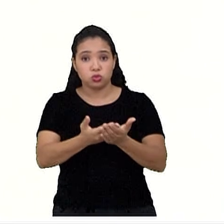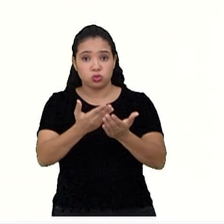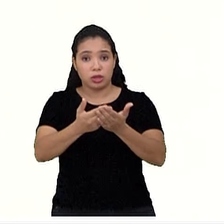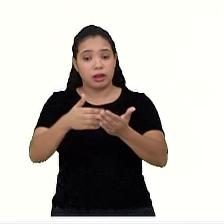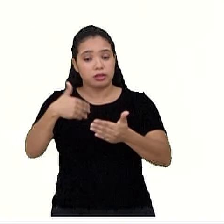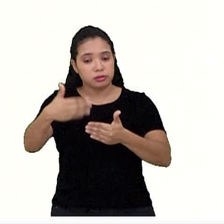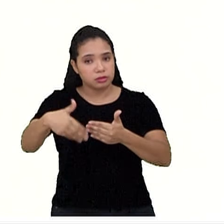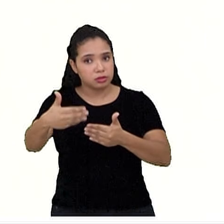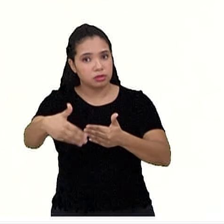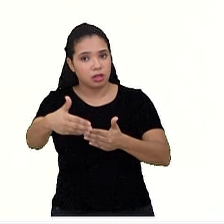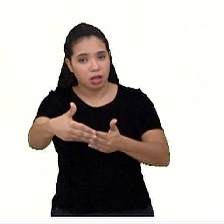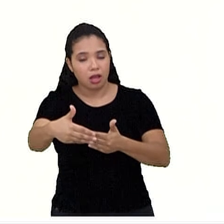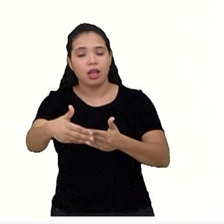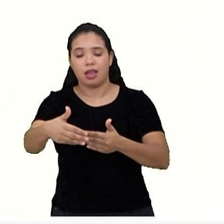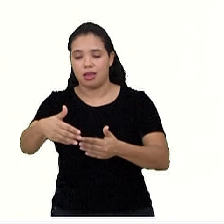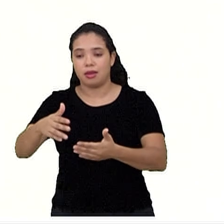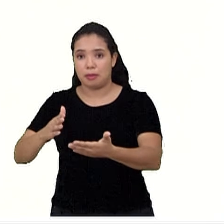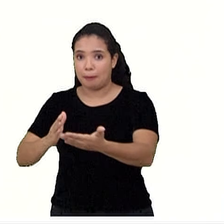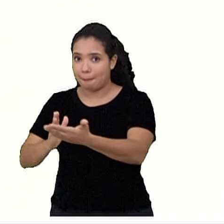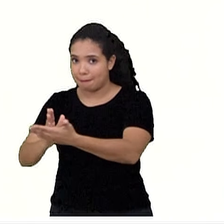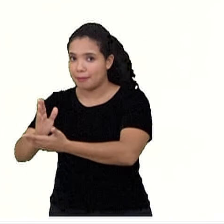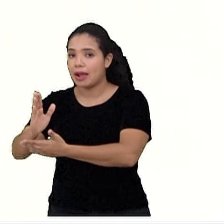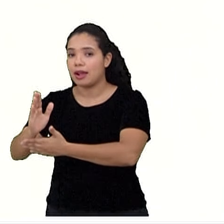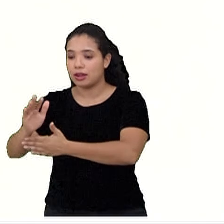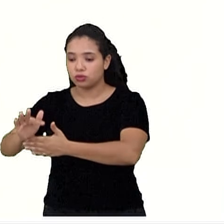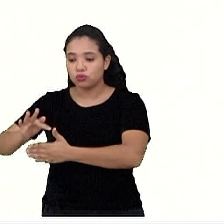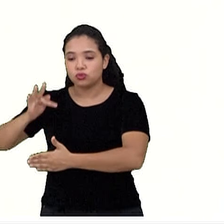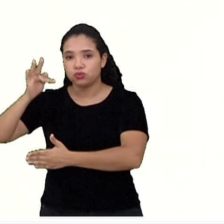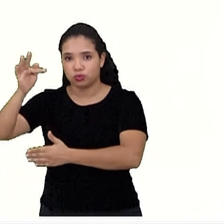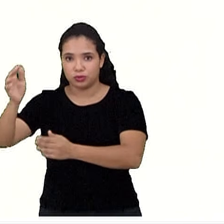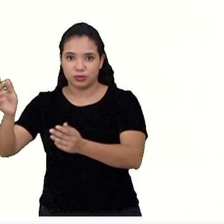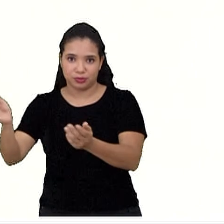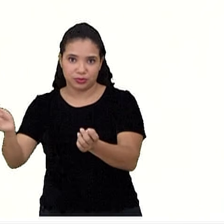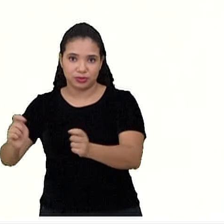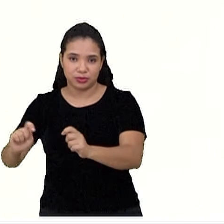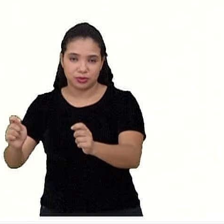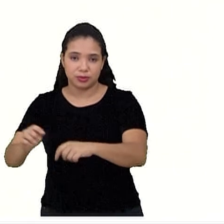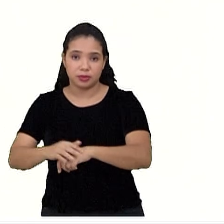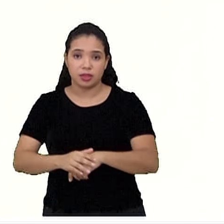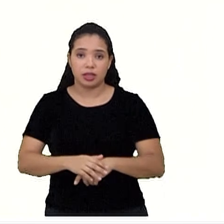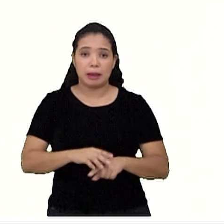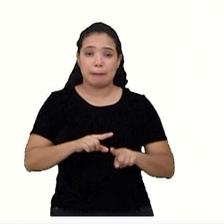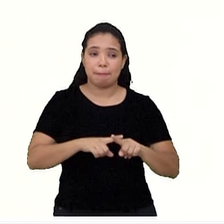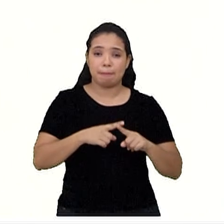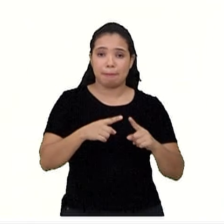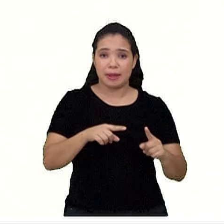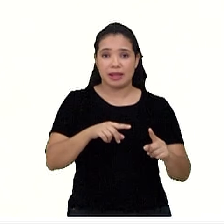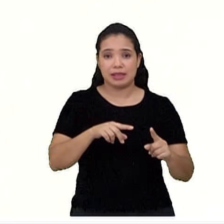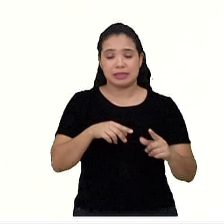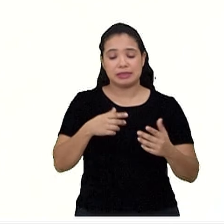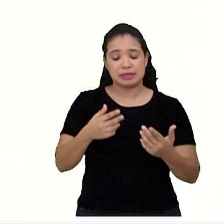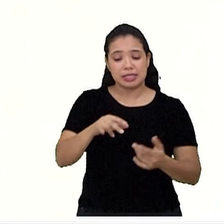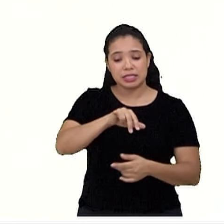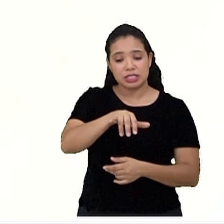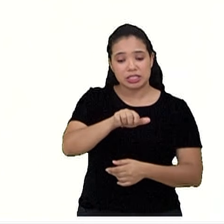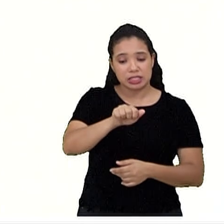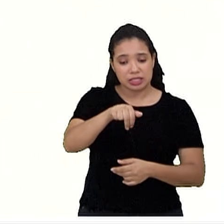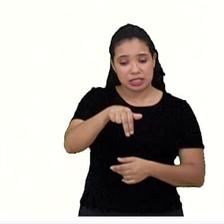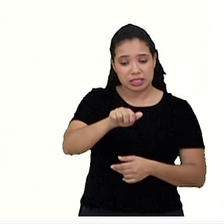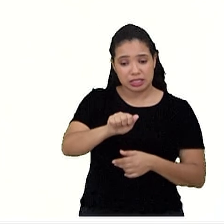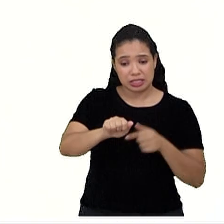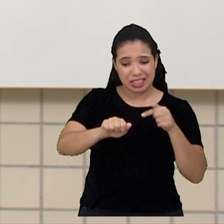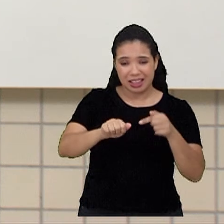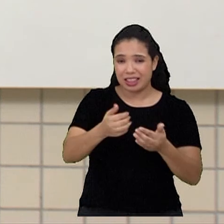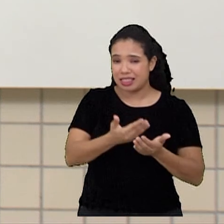não é, pessoal? Ainda não chegou o dia da prova, mas as perspectivas para Jane não são boas, pois ela não